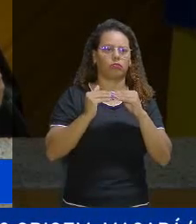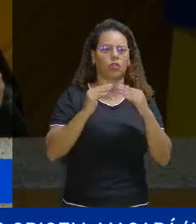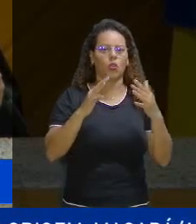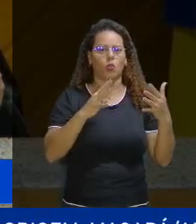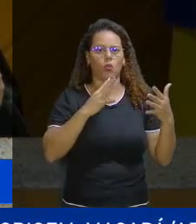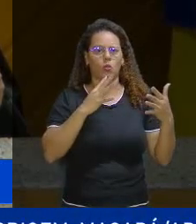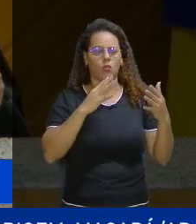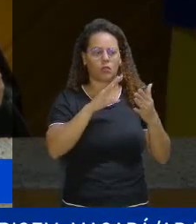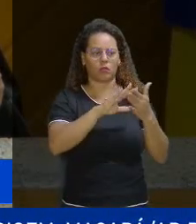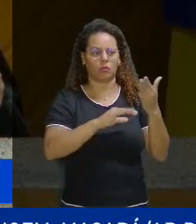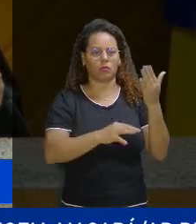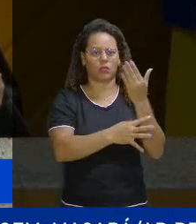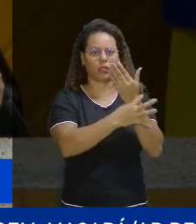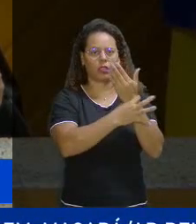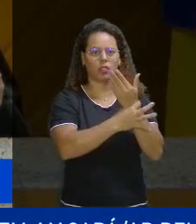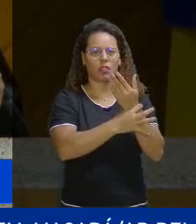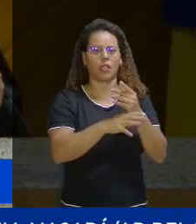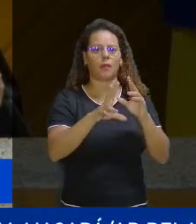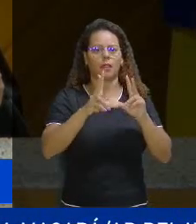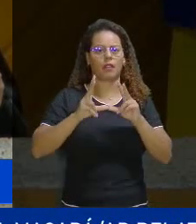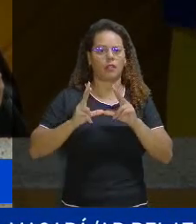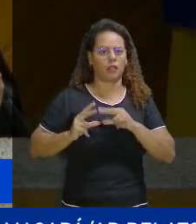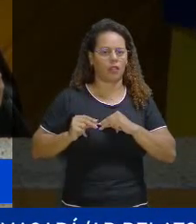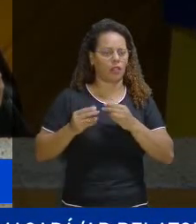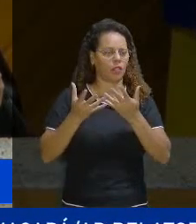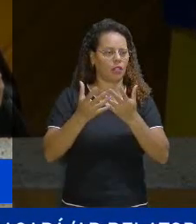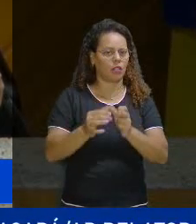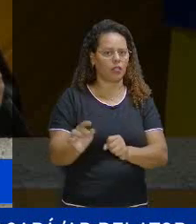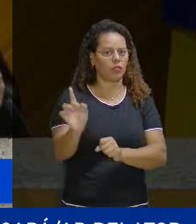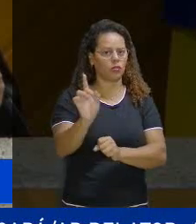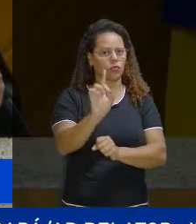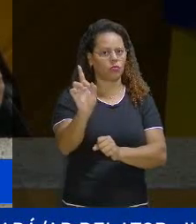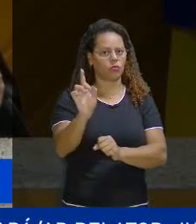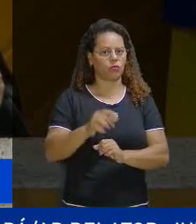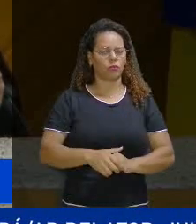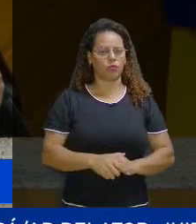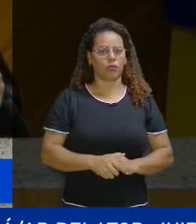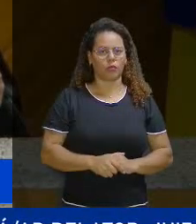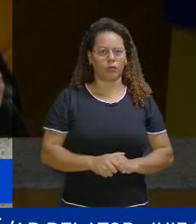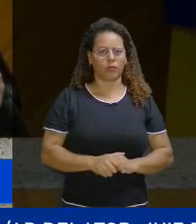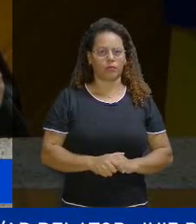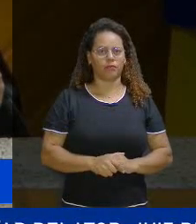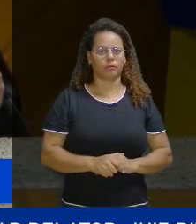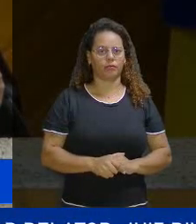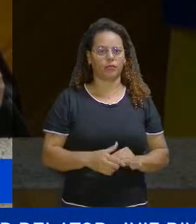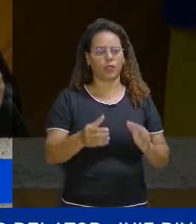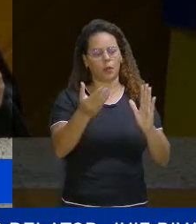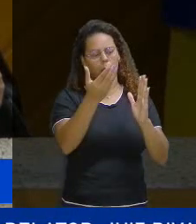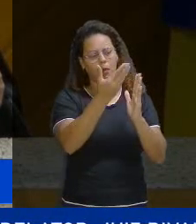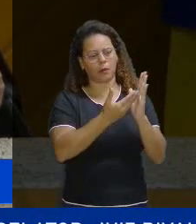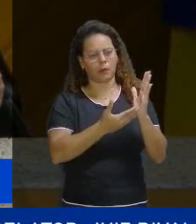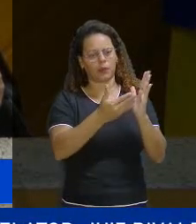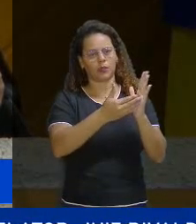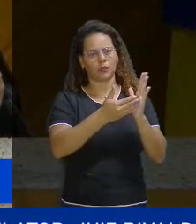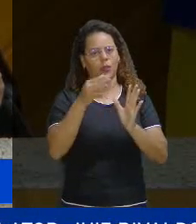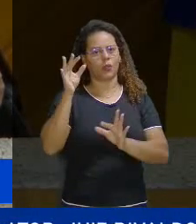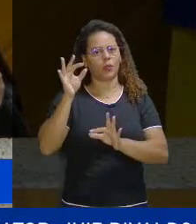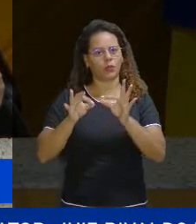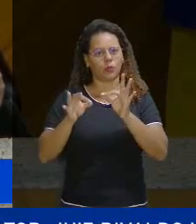conheceu do mandado de segurança e, no mérito, denegou-lhe a ordem nos termos do voto do